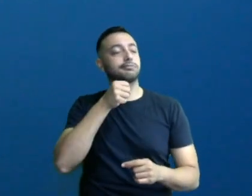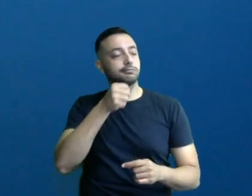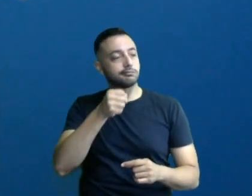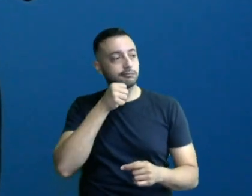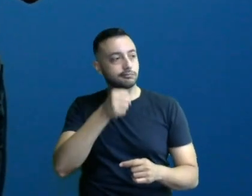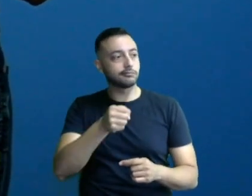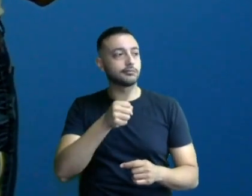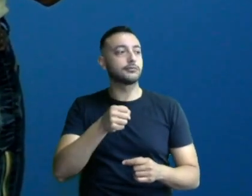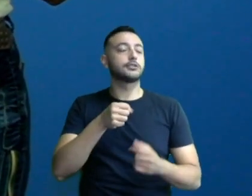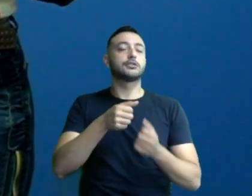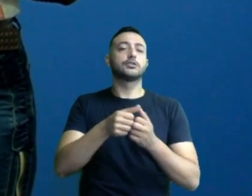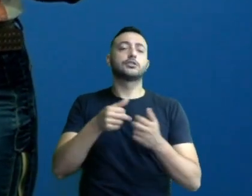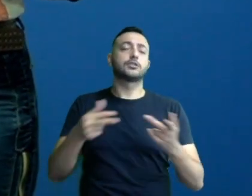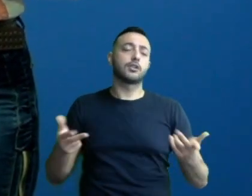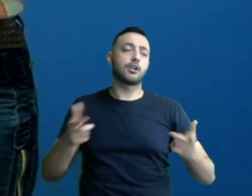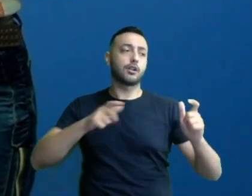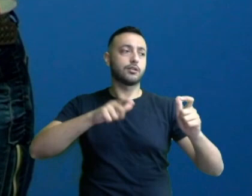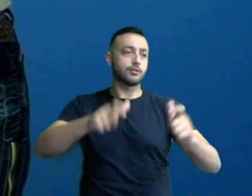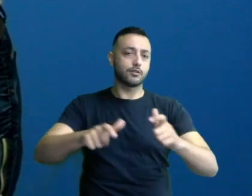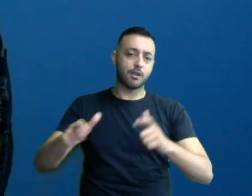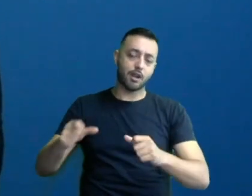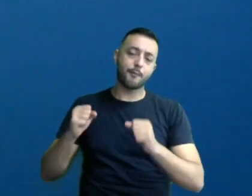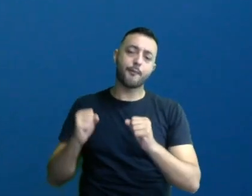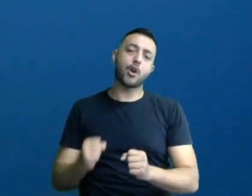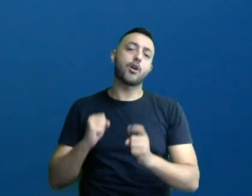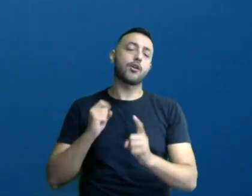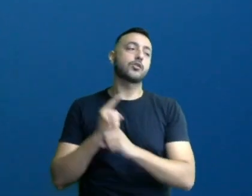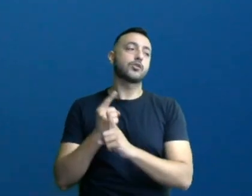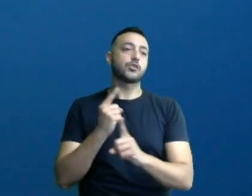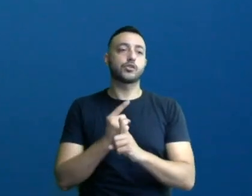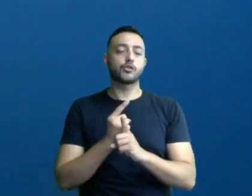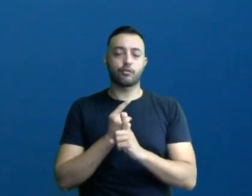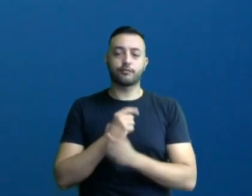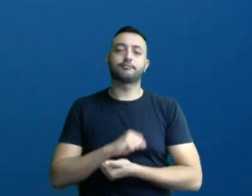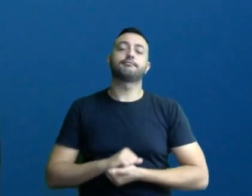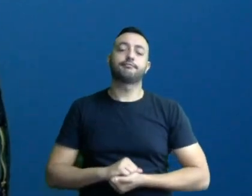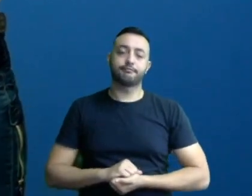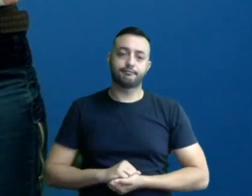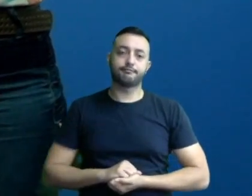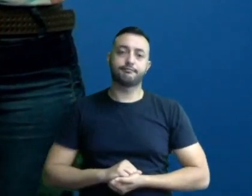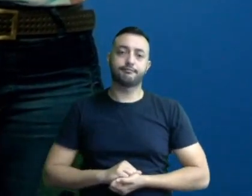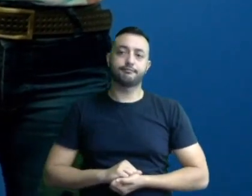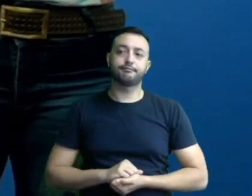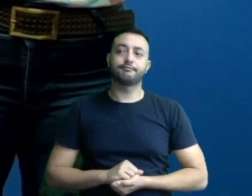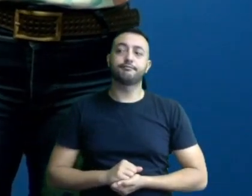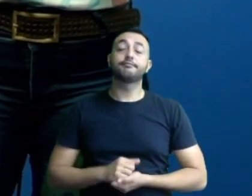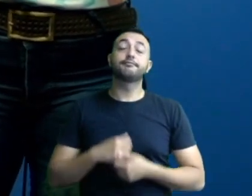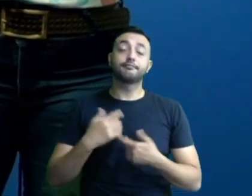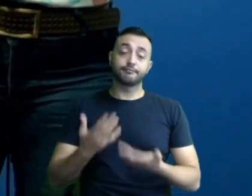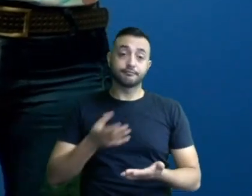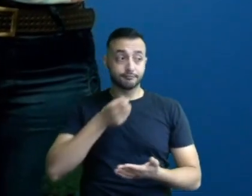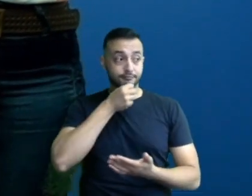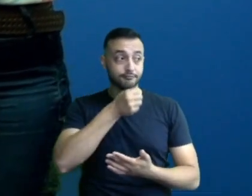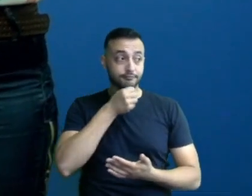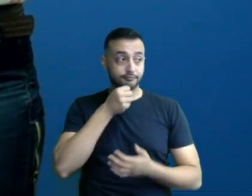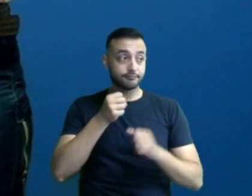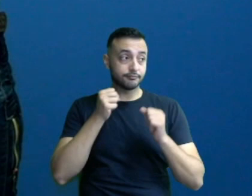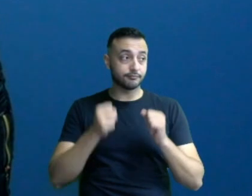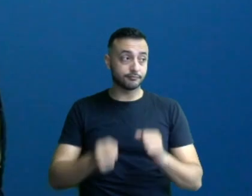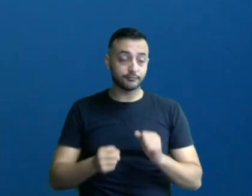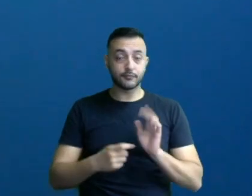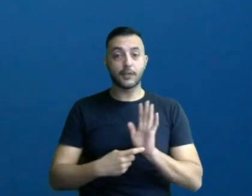Então, existem vários lugares que a gente pode encontrar reportagem. As reportagens, elas podem